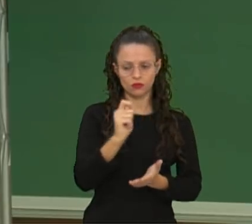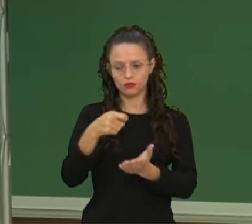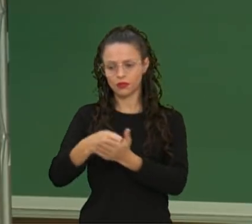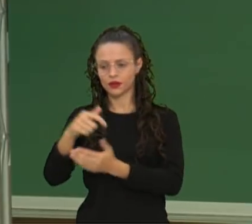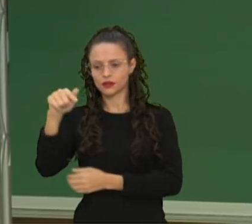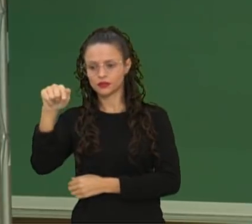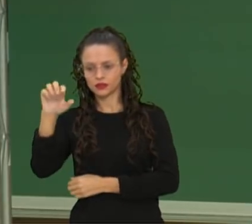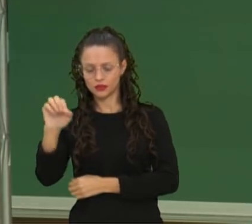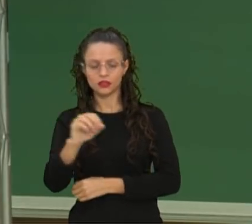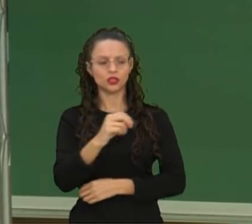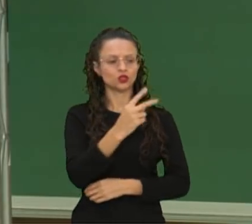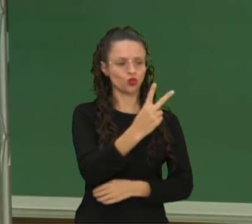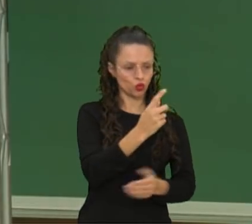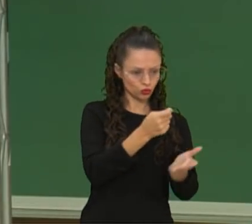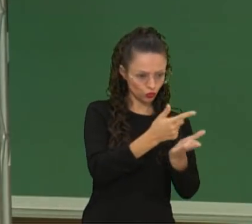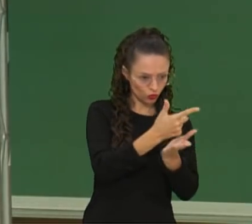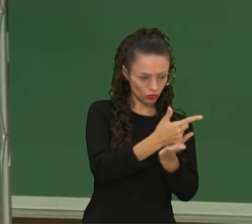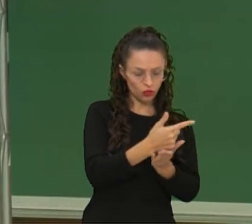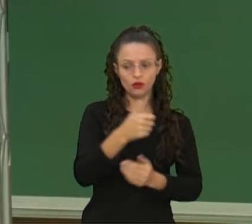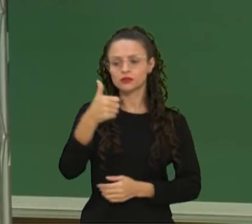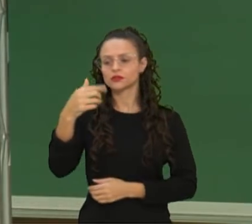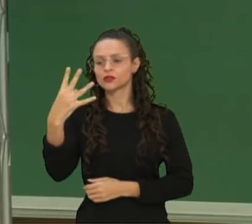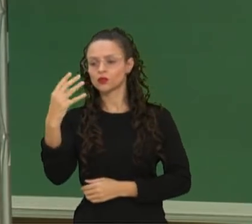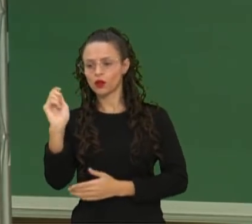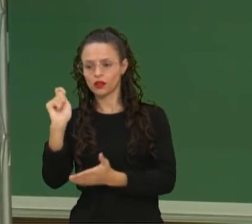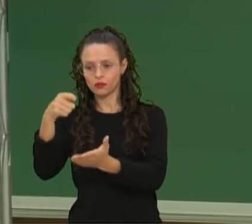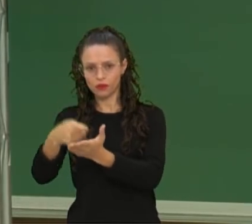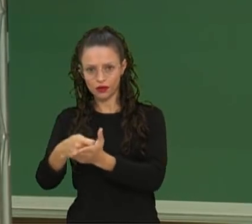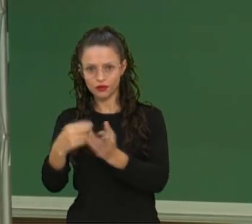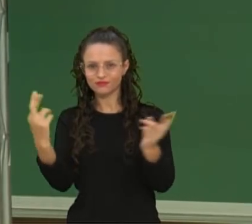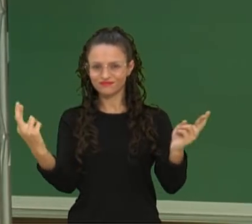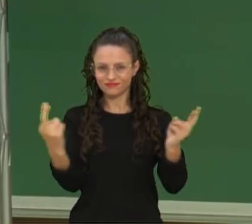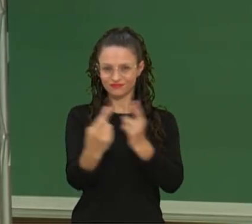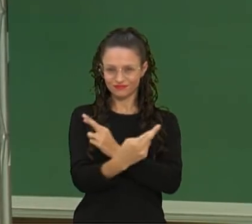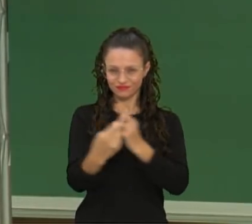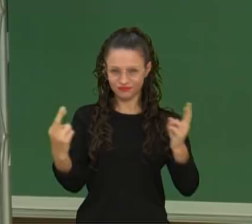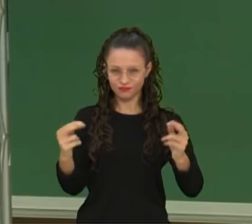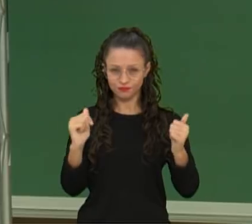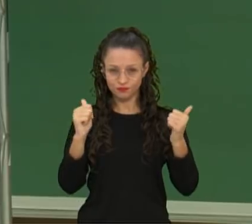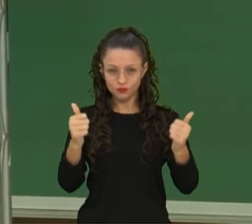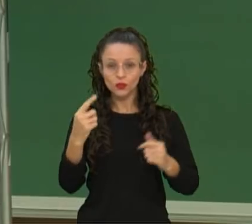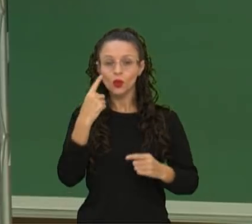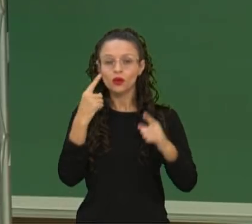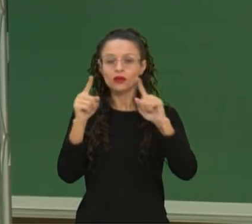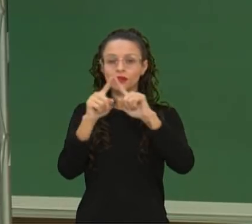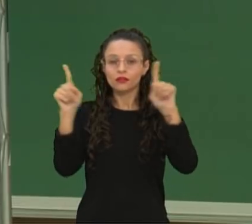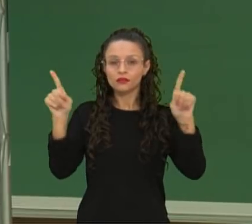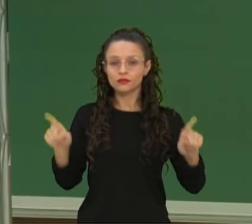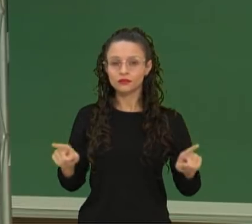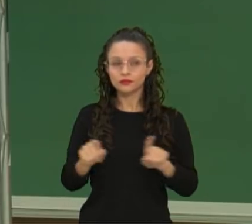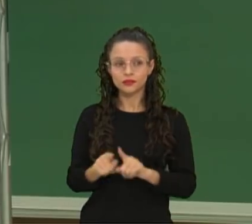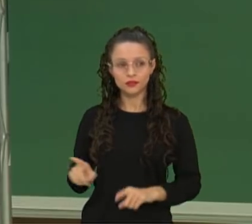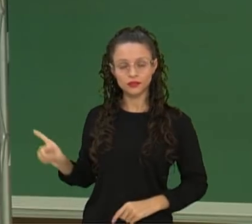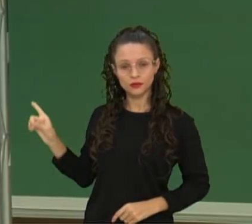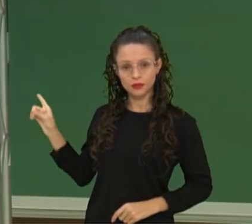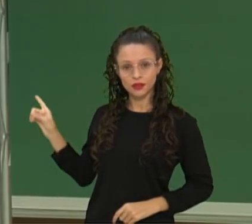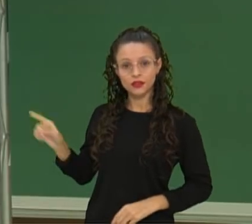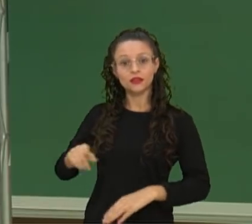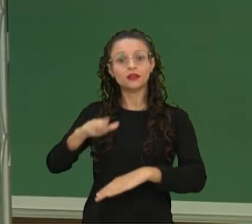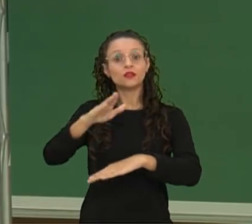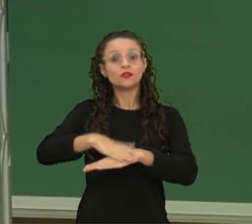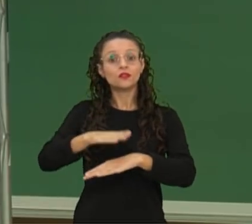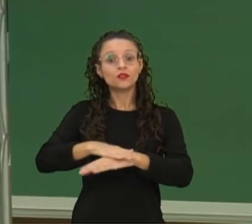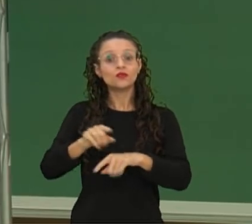Se eu compro 2, pago 140. Beleza? Tem uma tabelinha aqui para vocês. Vou deixar aqui um tempinho para que